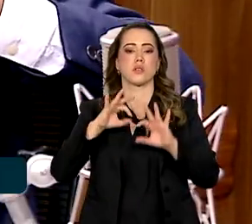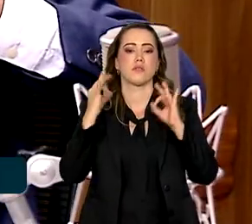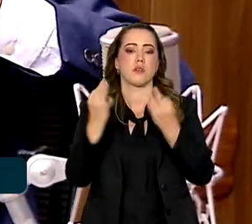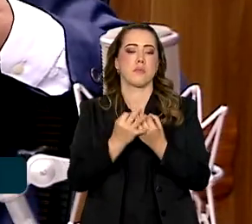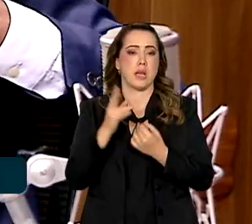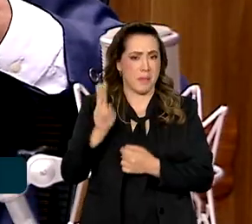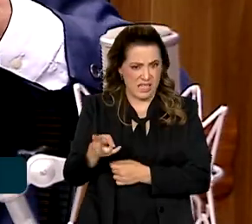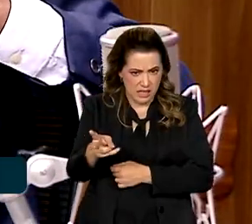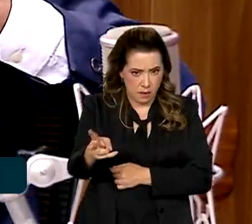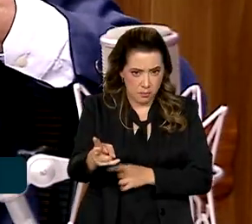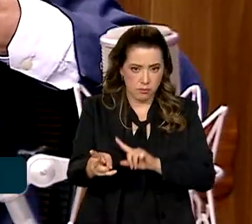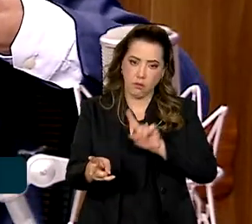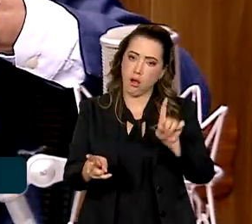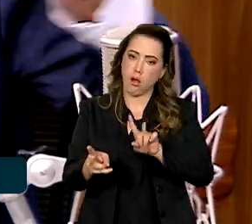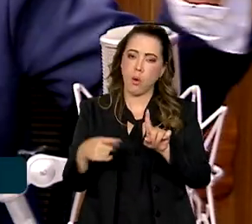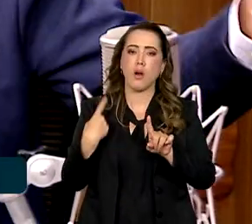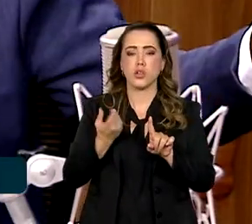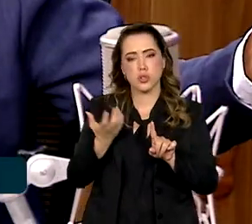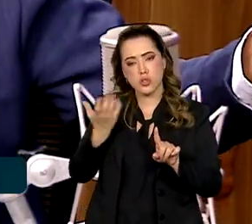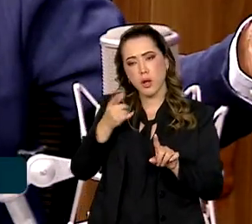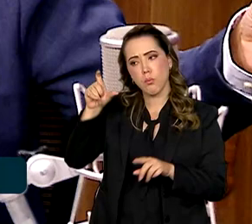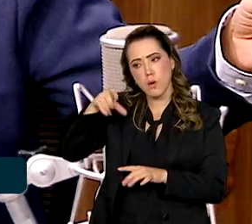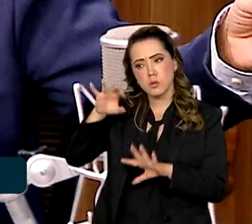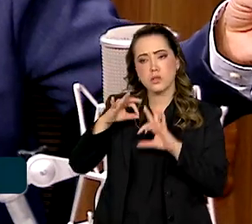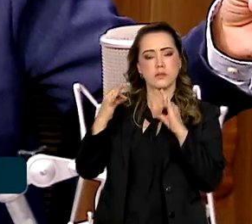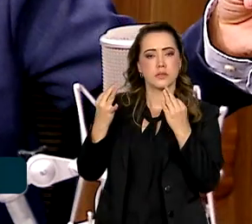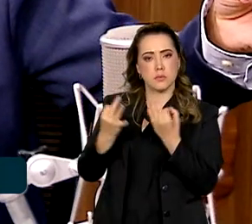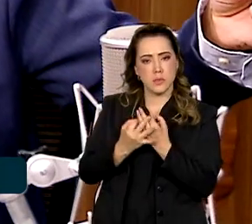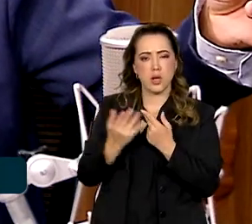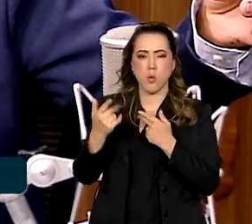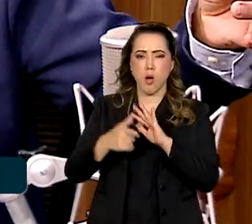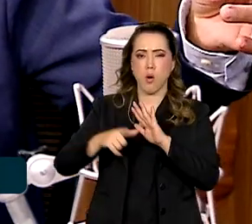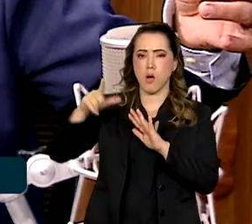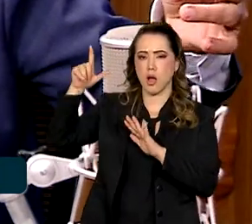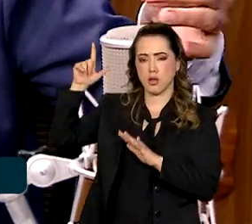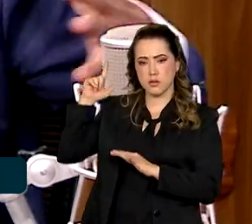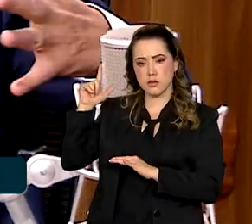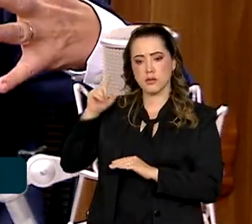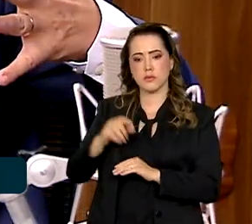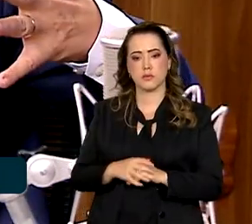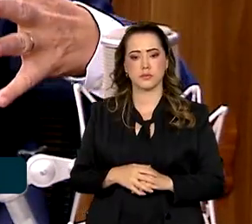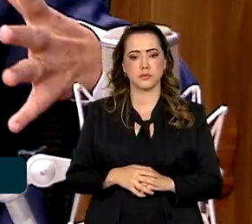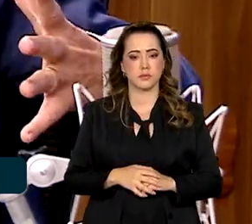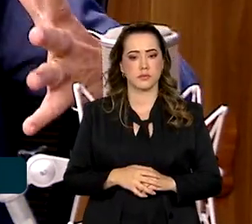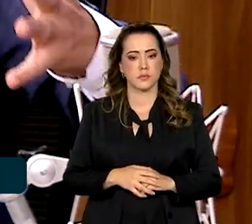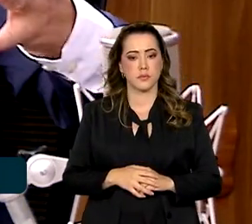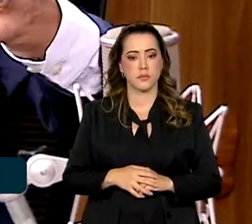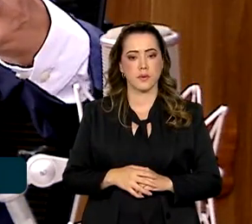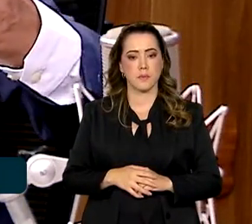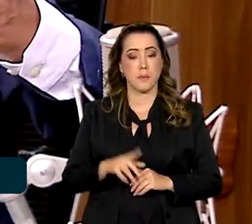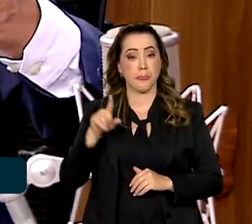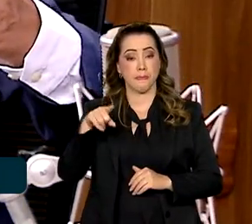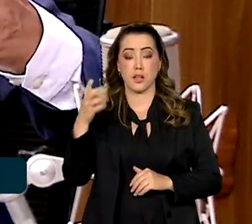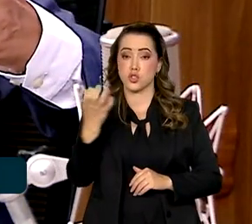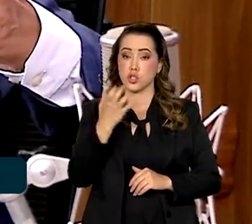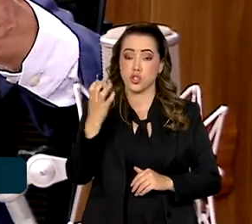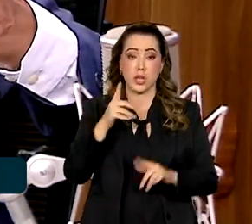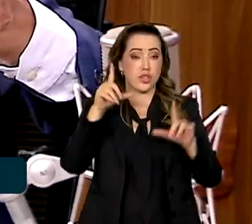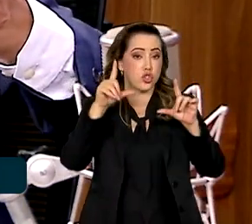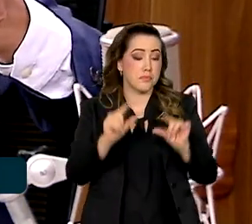sempre. Uhum. Aqui, o que a gente quer, como fizemos lá atrás, é